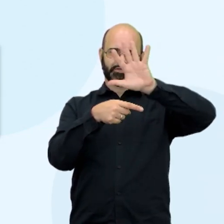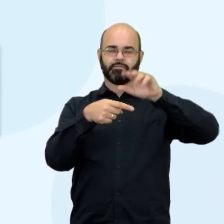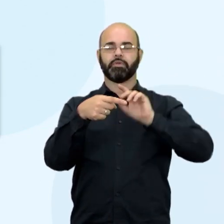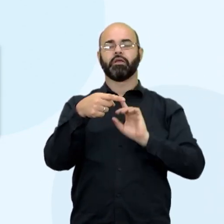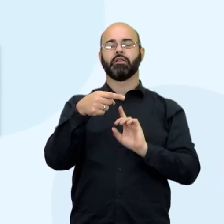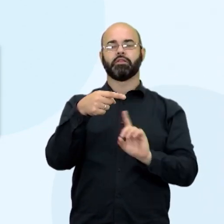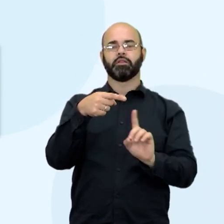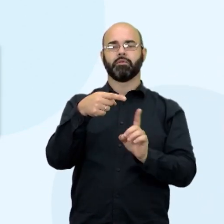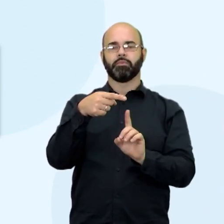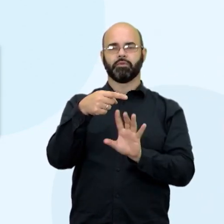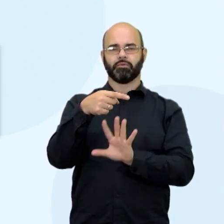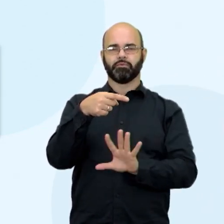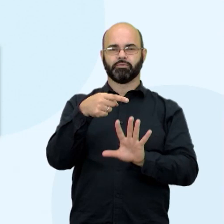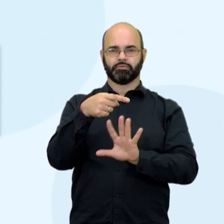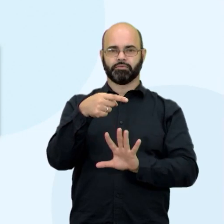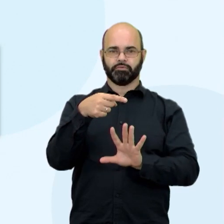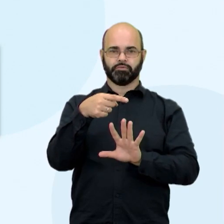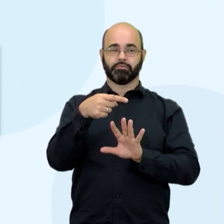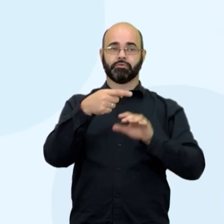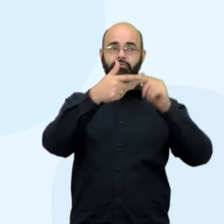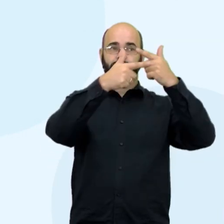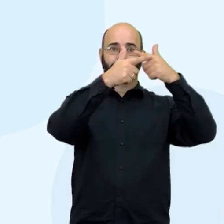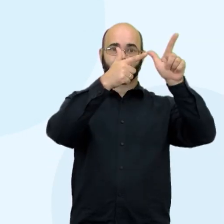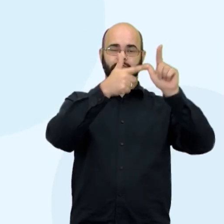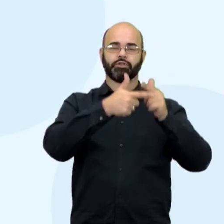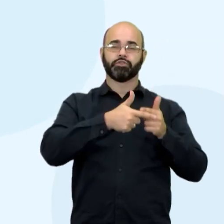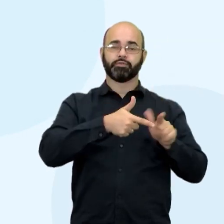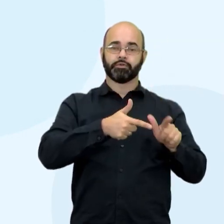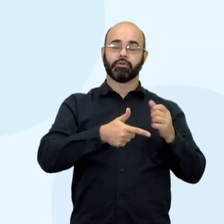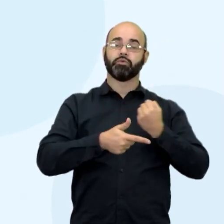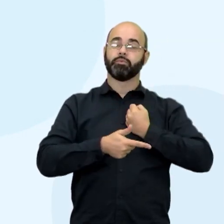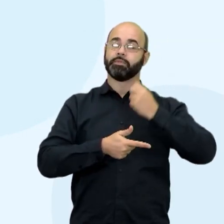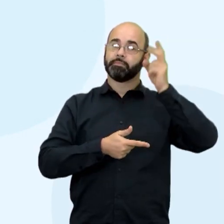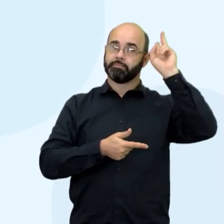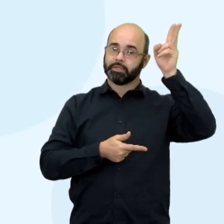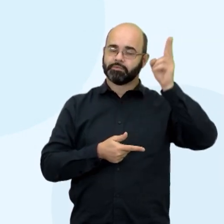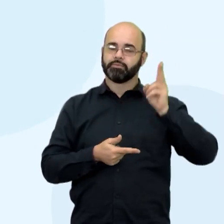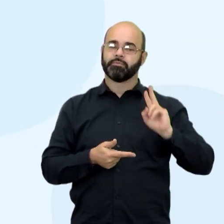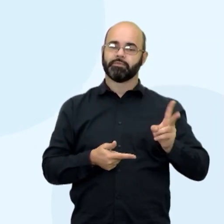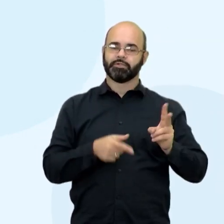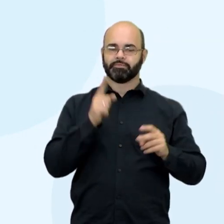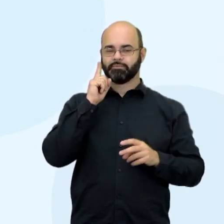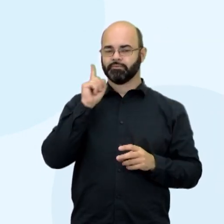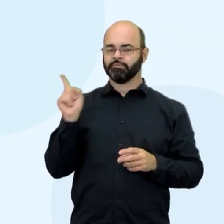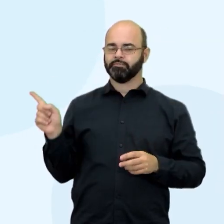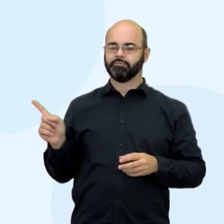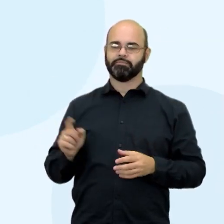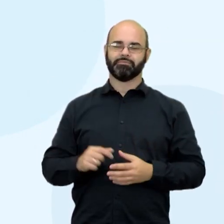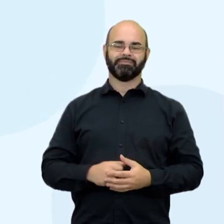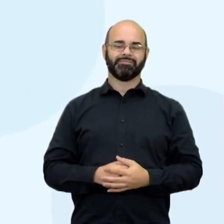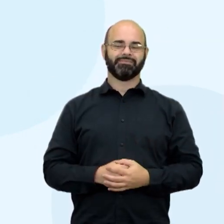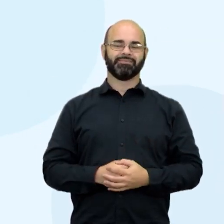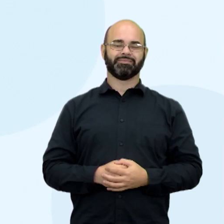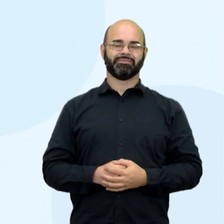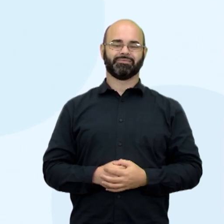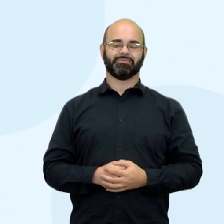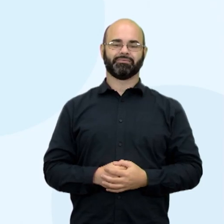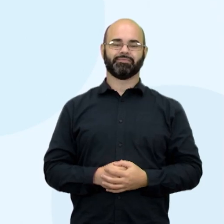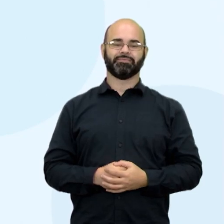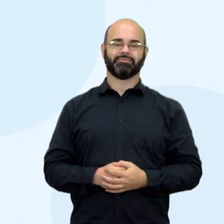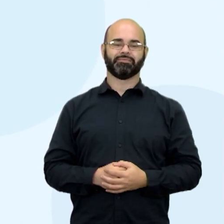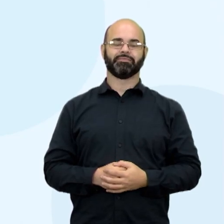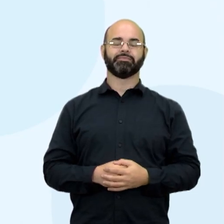baixo, devem ser divididos pelo mesmo valor. Pode passar mais uma. Olha lá. E aí a gente tem na tela